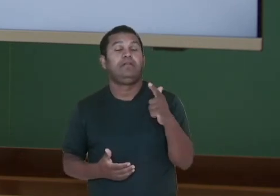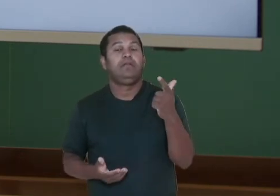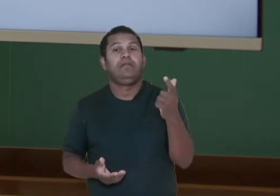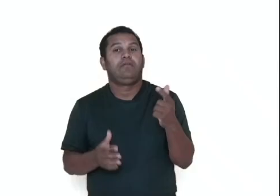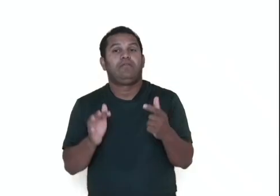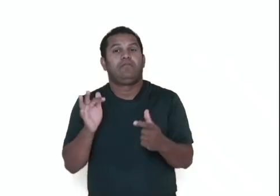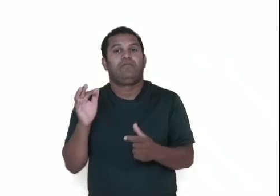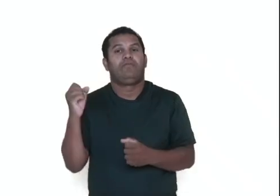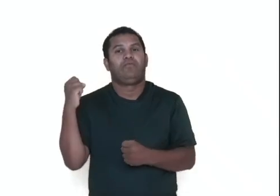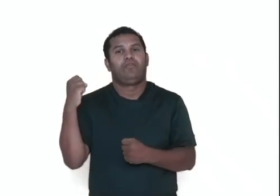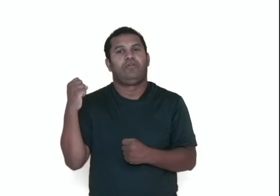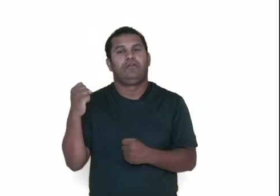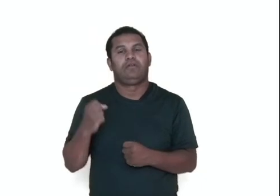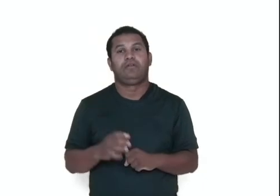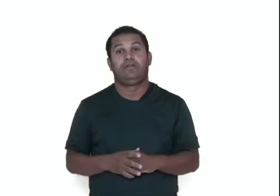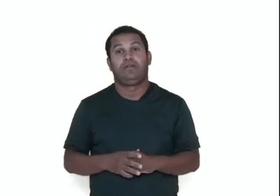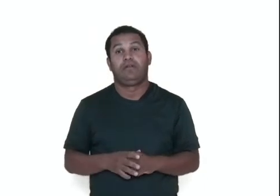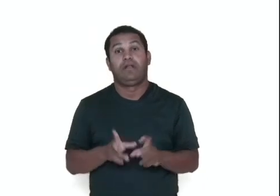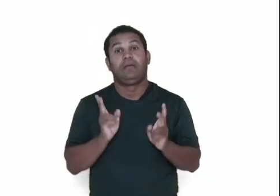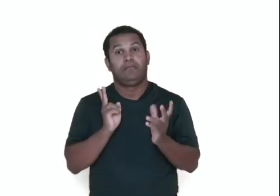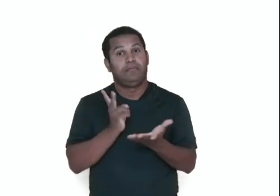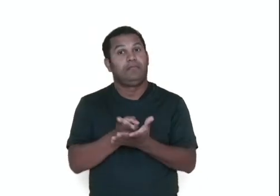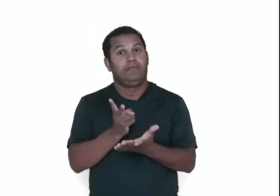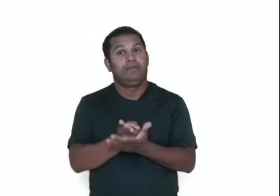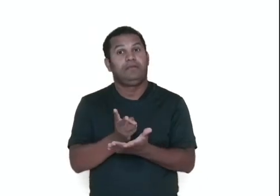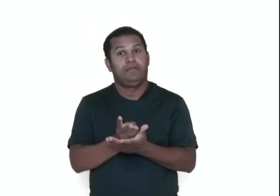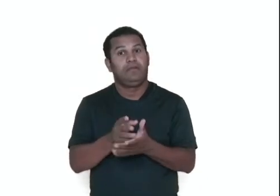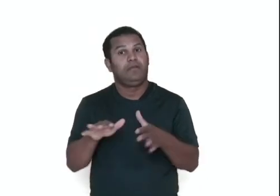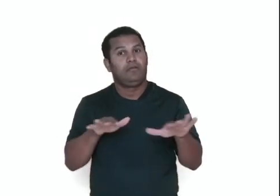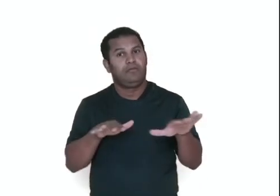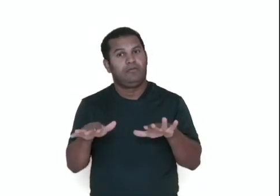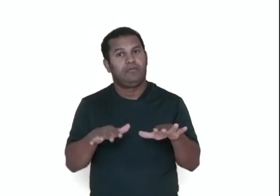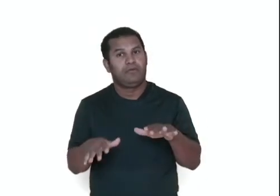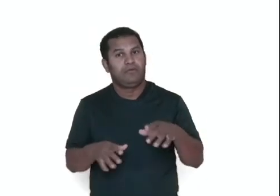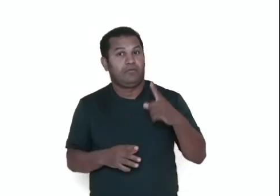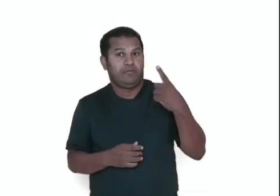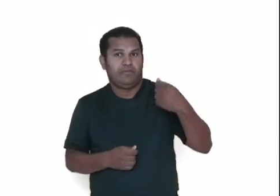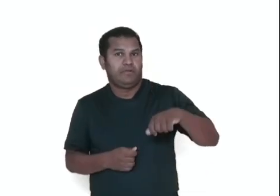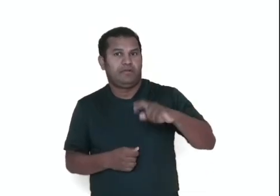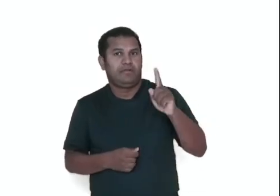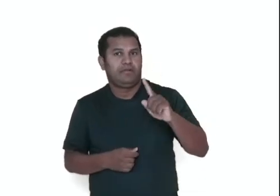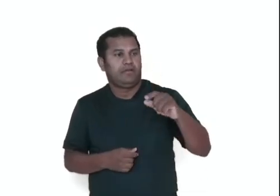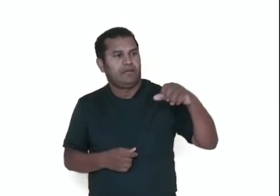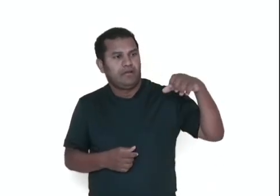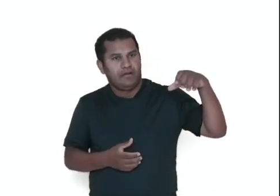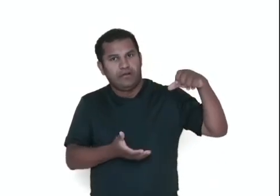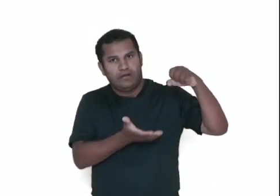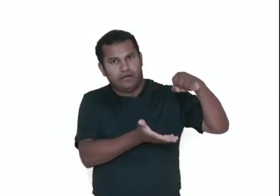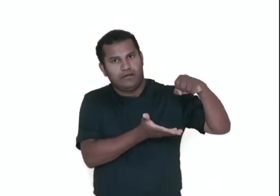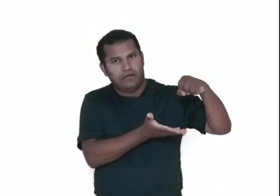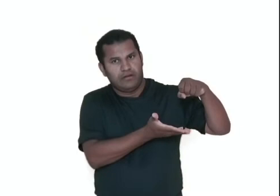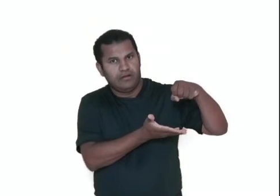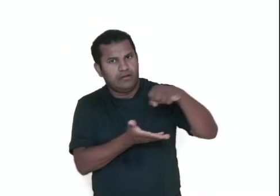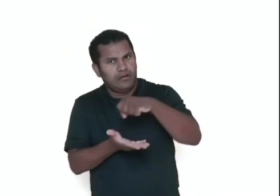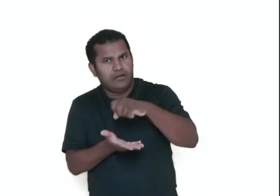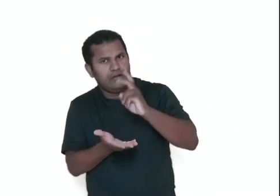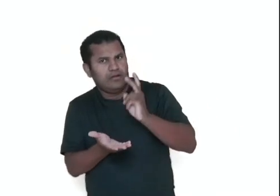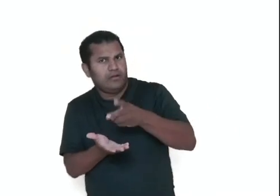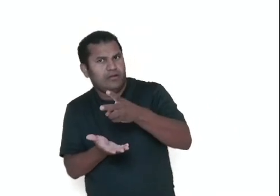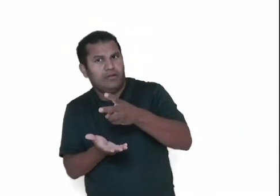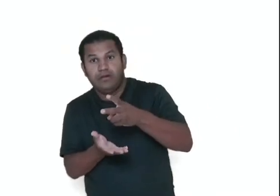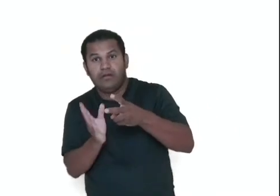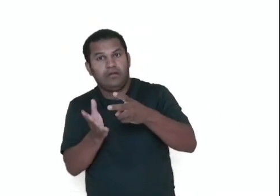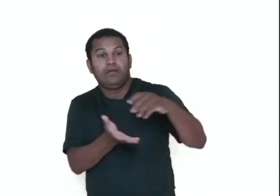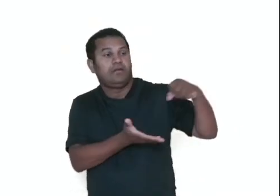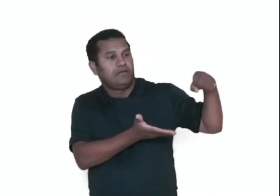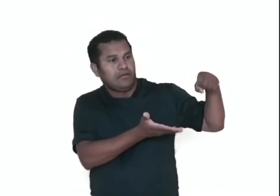força. Para ela manter o movimento, não há necessidade de ter uma força, pois a quantidade de movimento é conservada.